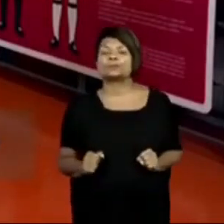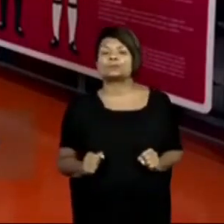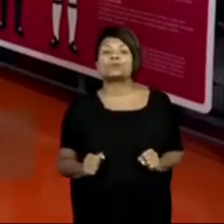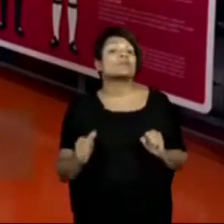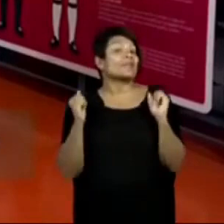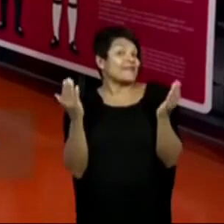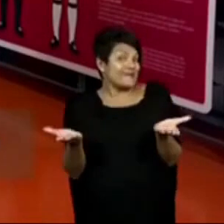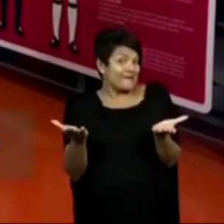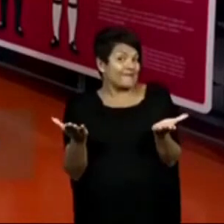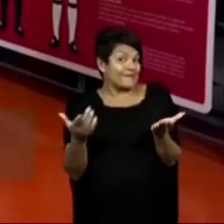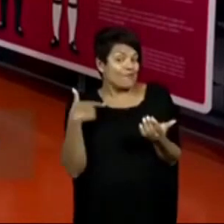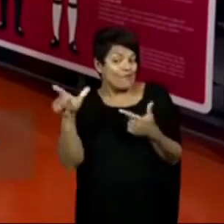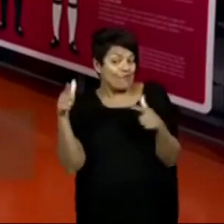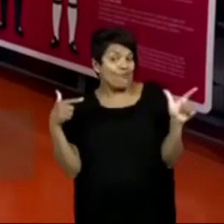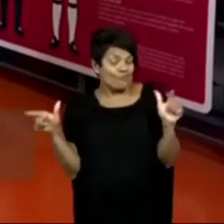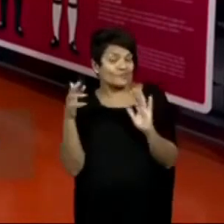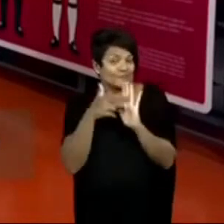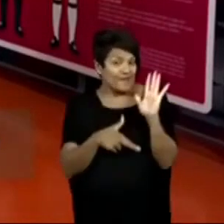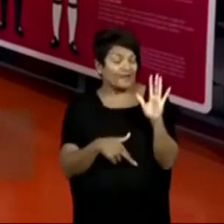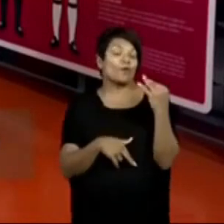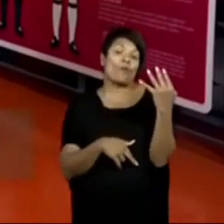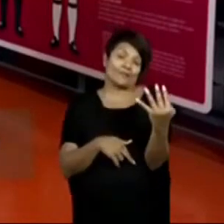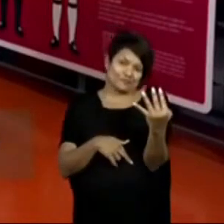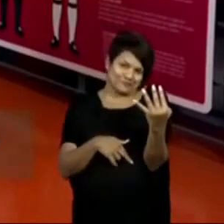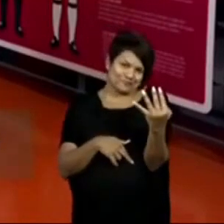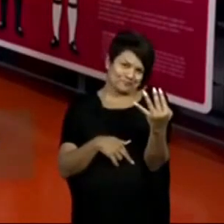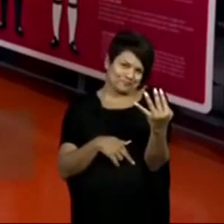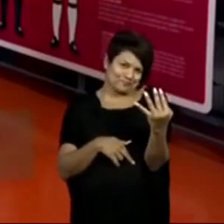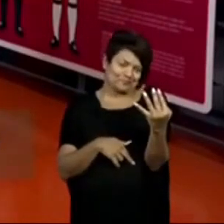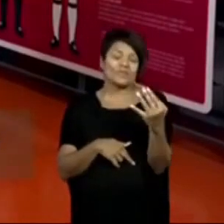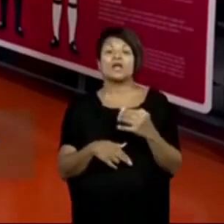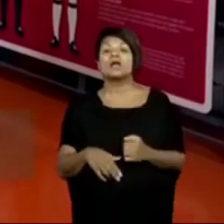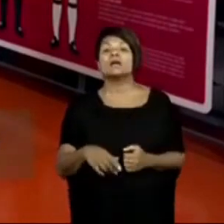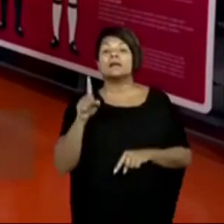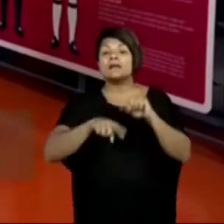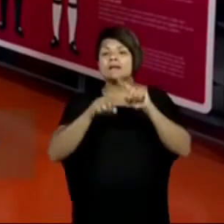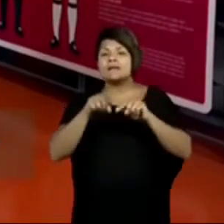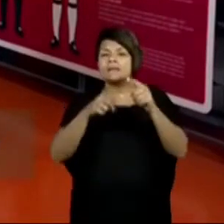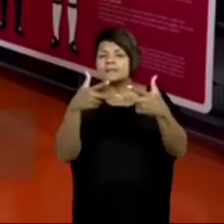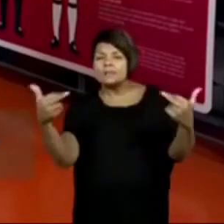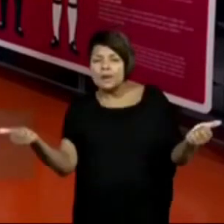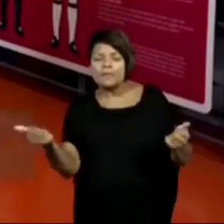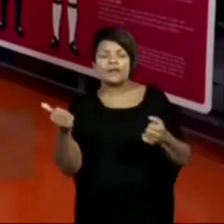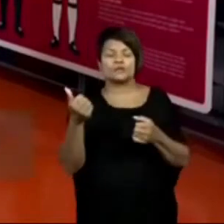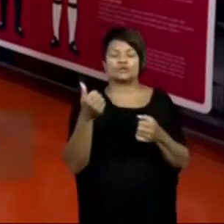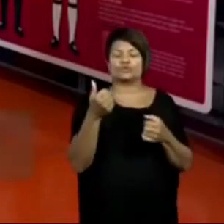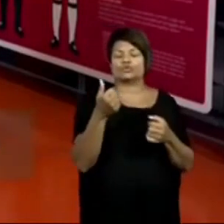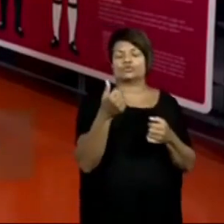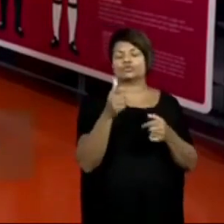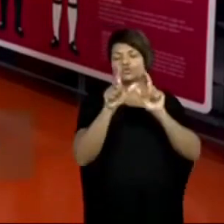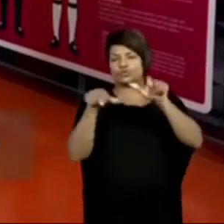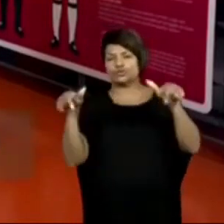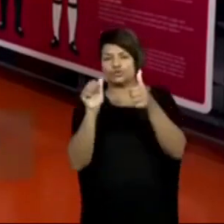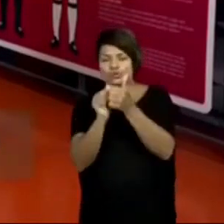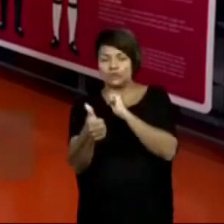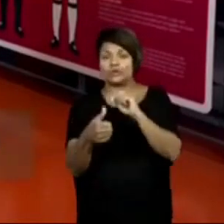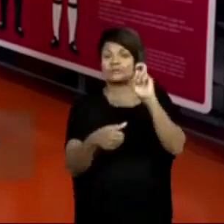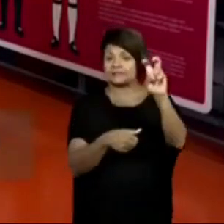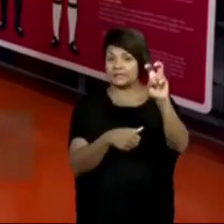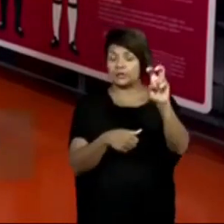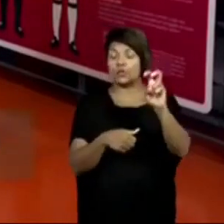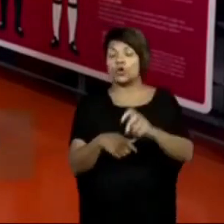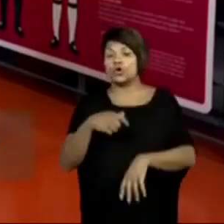falando um pouco sobre as outras regras, regra número 4, equipamentos dos jogadores. 5, o